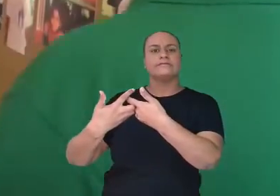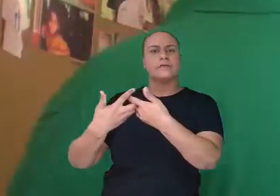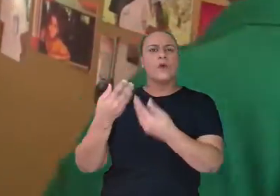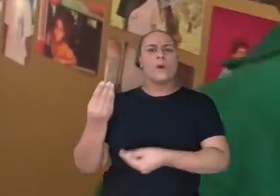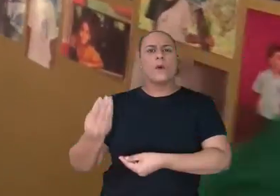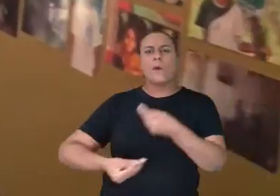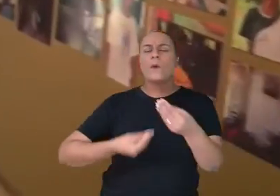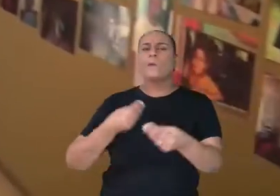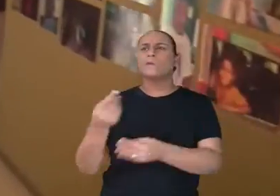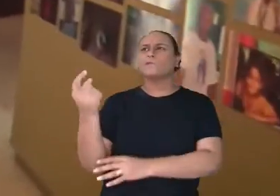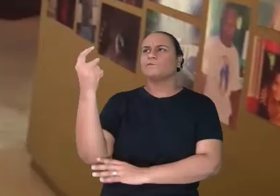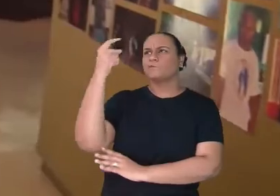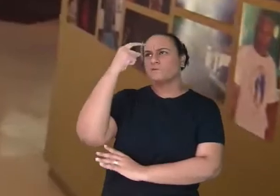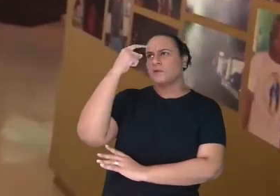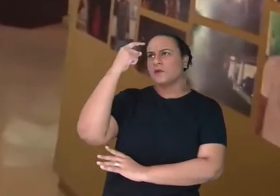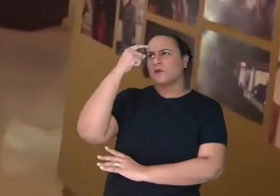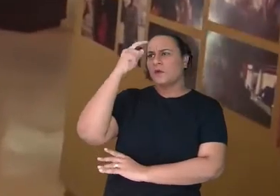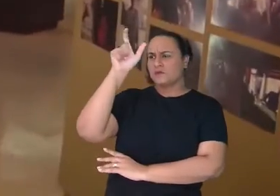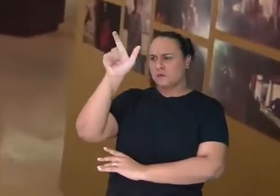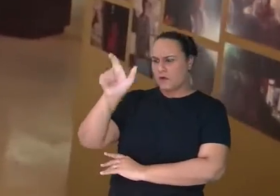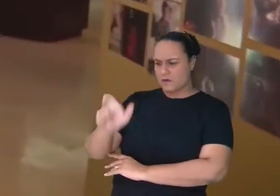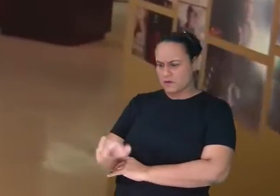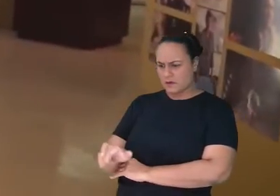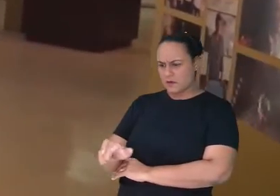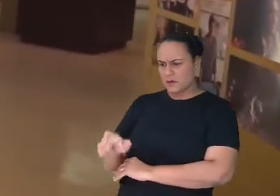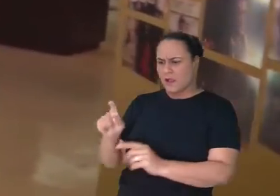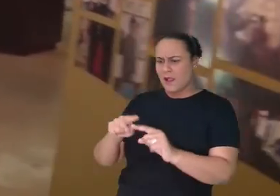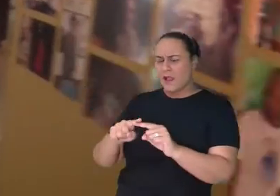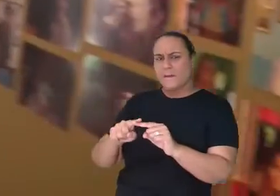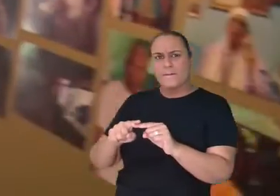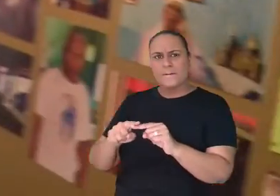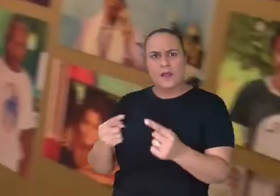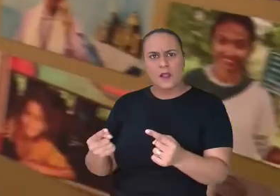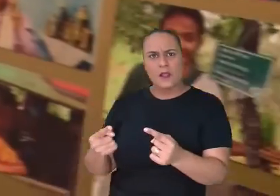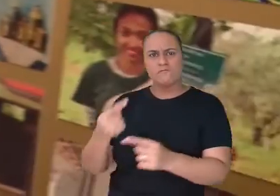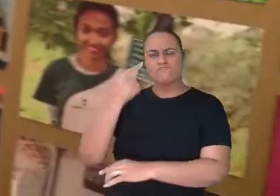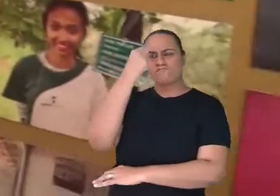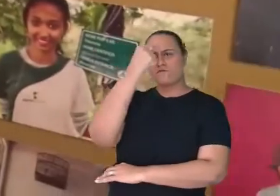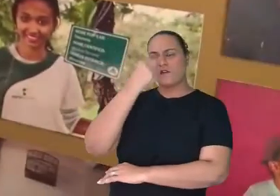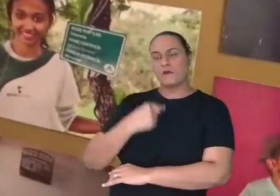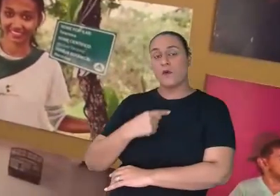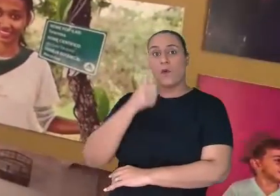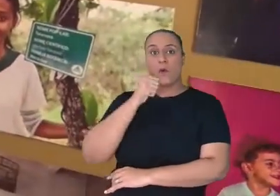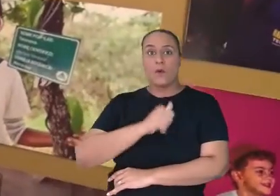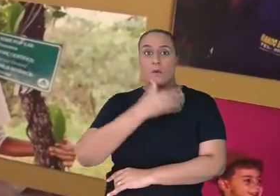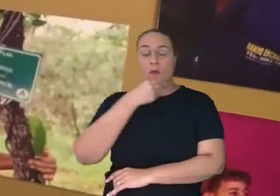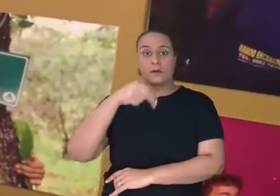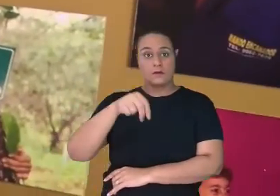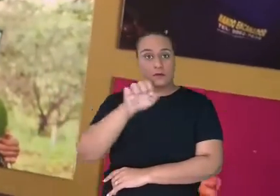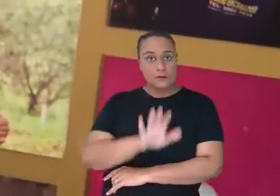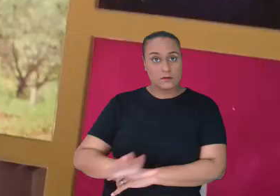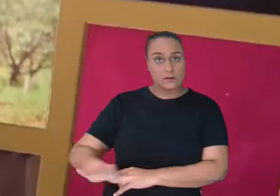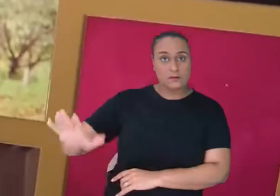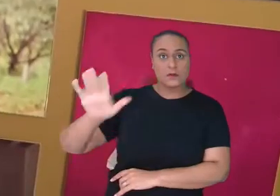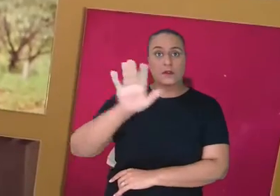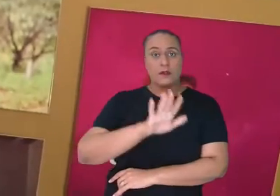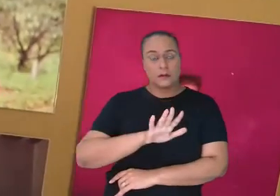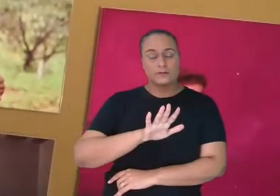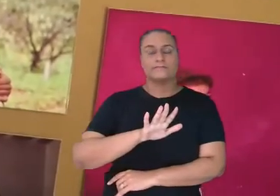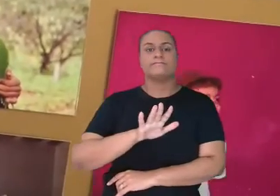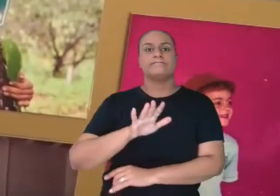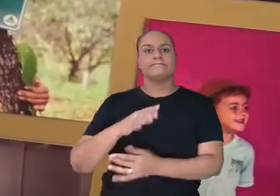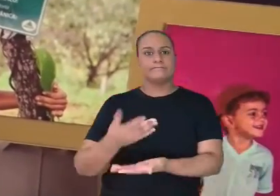acaba pensando no estereótipo, mas que aqui a gente vê que o homem e a mulher do Nordeste são plurais,